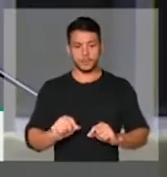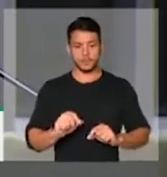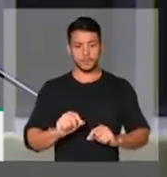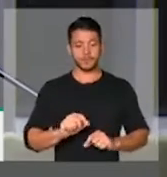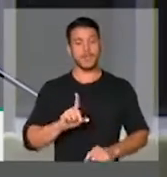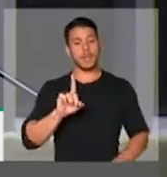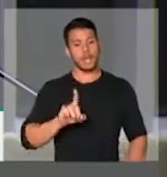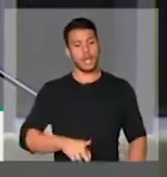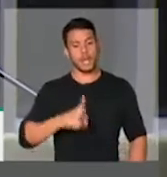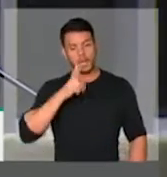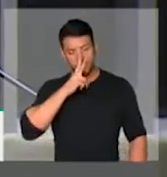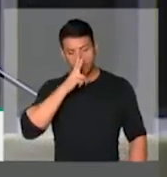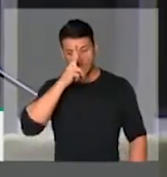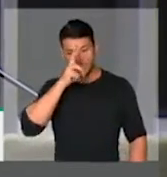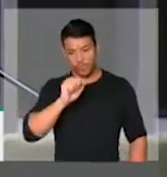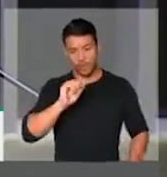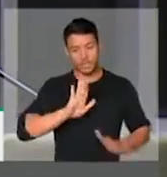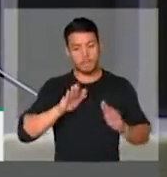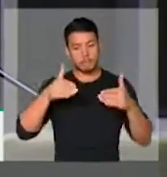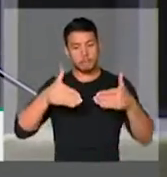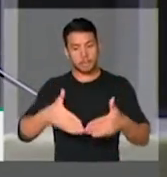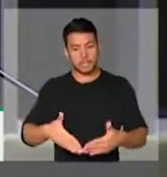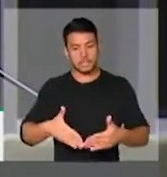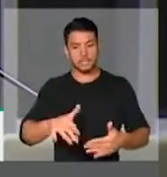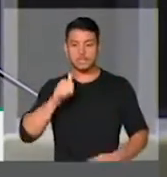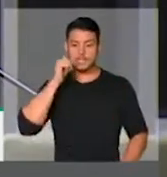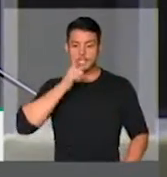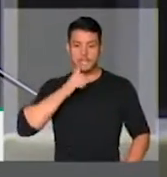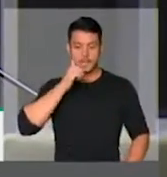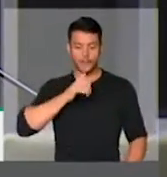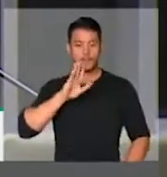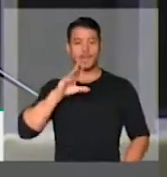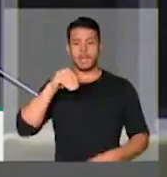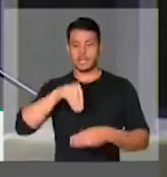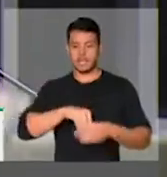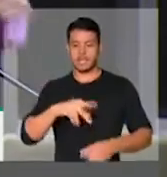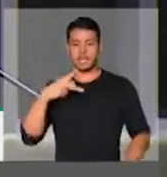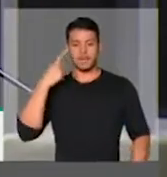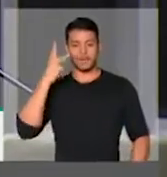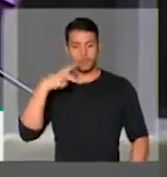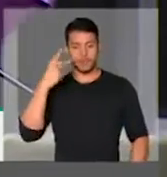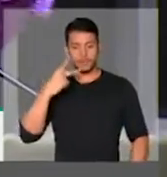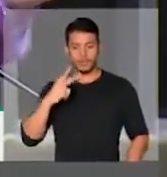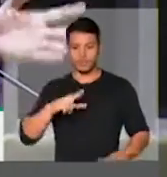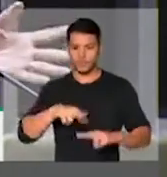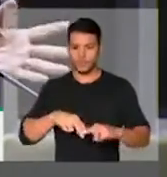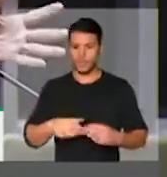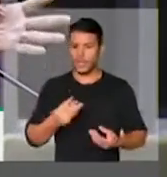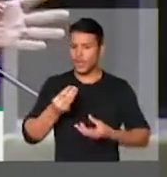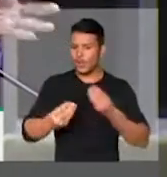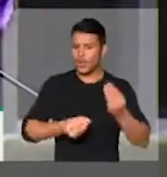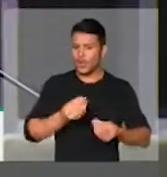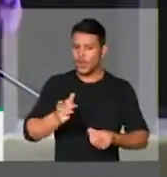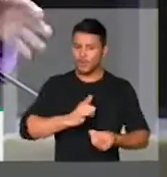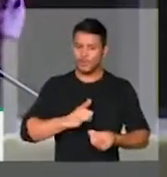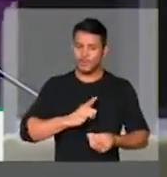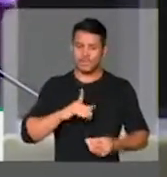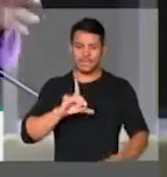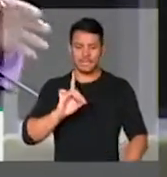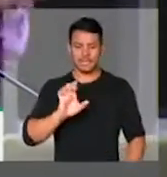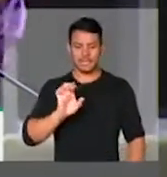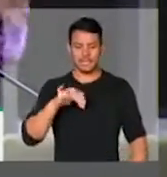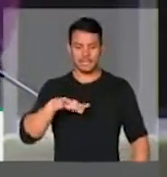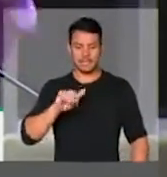para o fortalecimento e a participação das mulheres na política. Porque não existe democracia sem